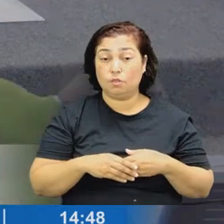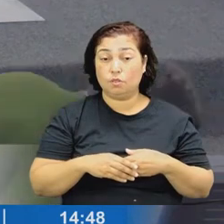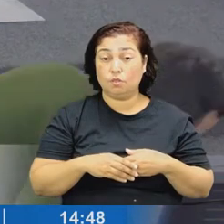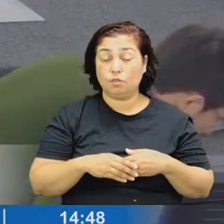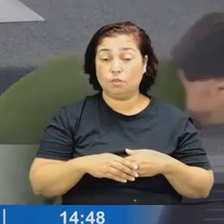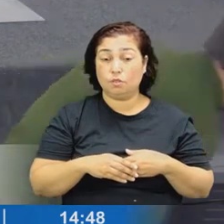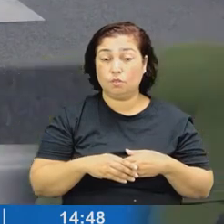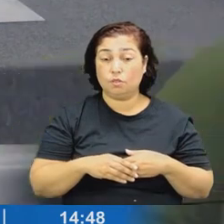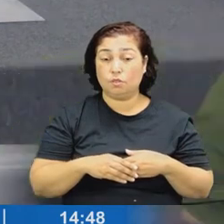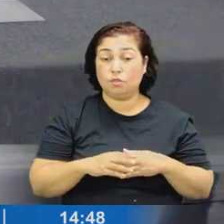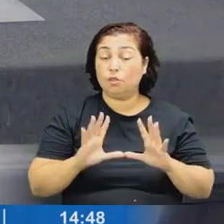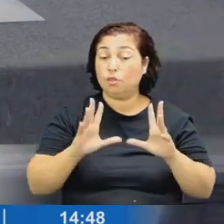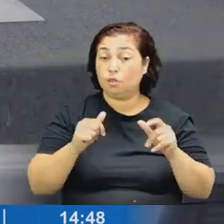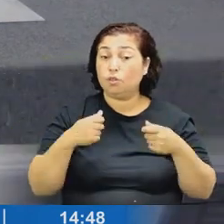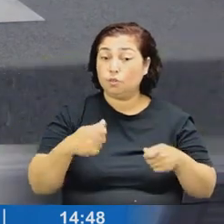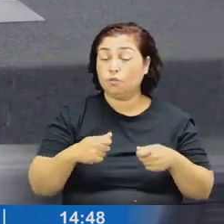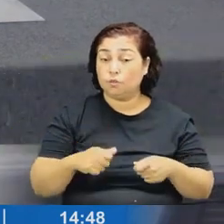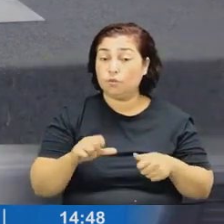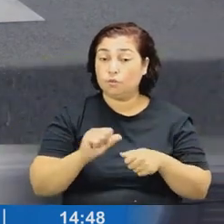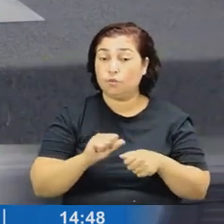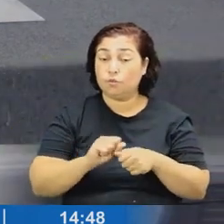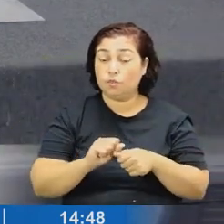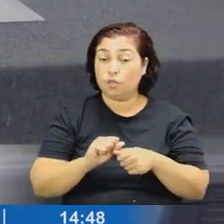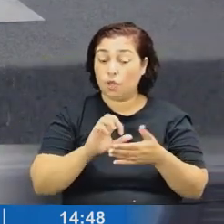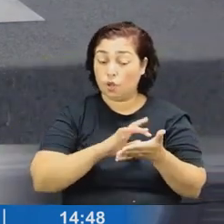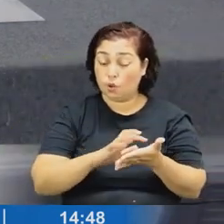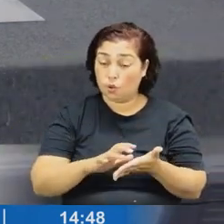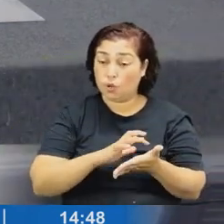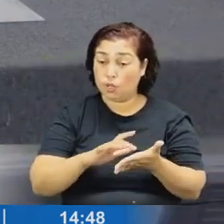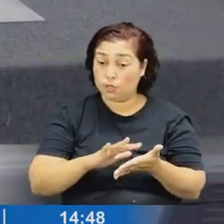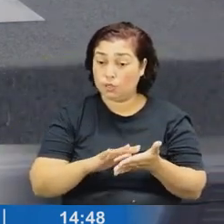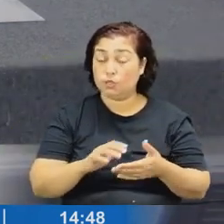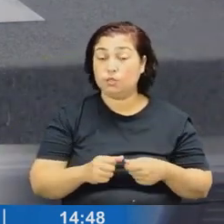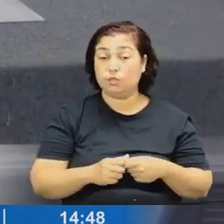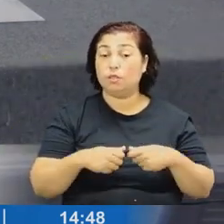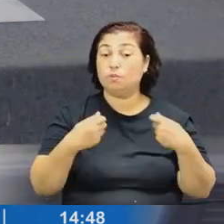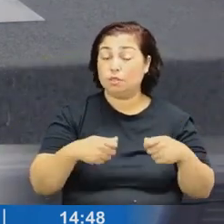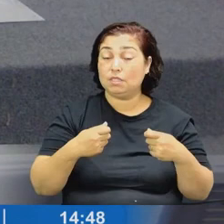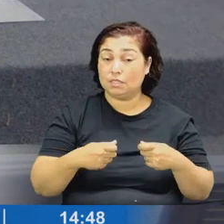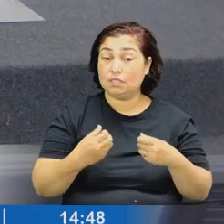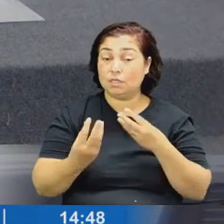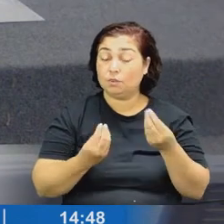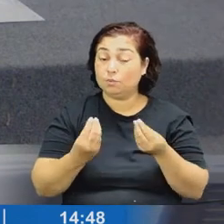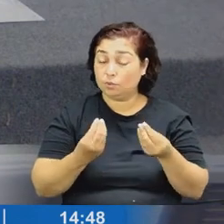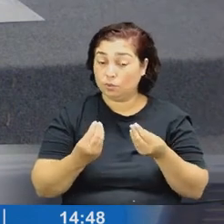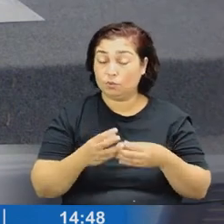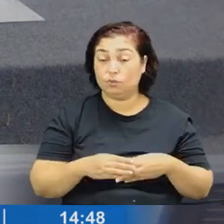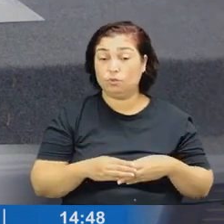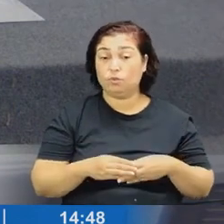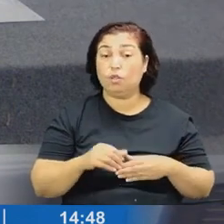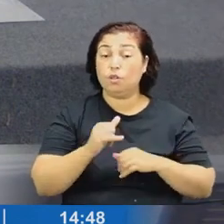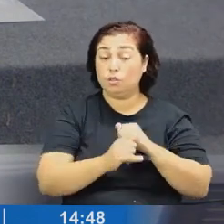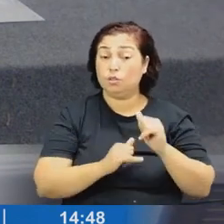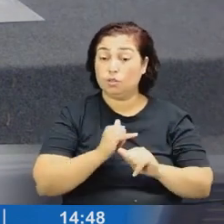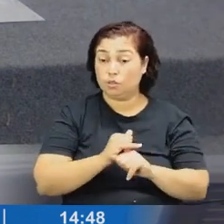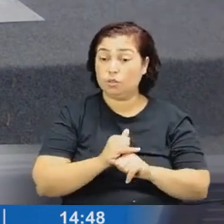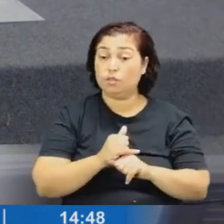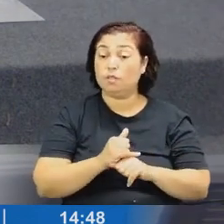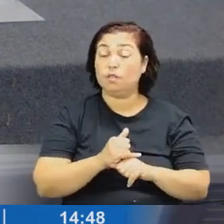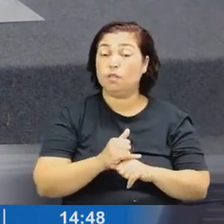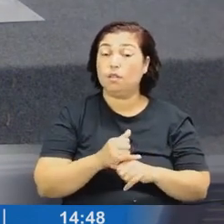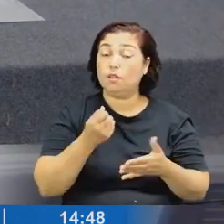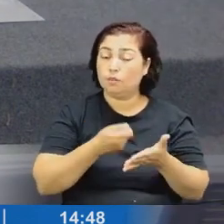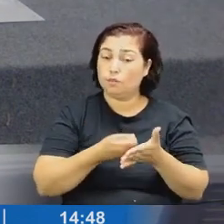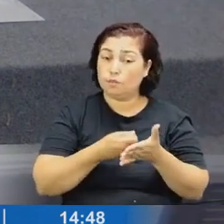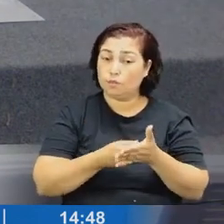mundo tem que fazer cadastro é uma daquelas obrigatoriedades que eu falei internet hoje ela é uma Tirana né A internet é uma tirania ela obriga